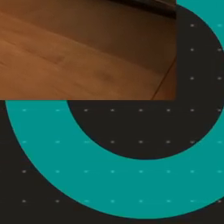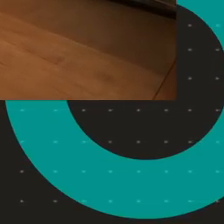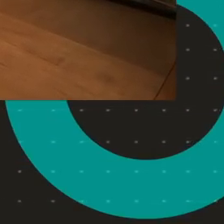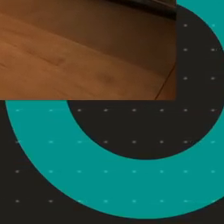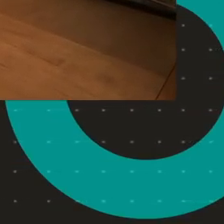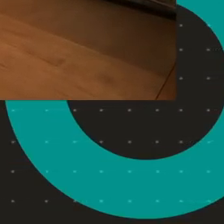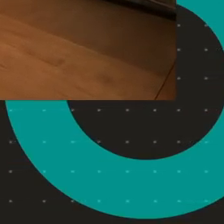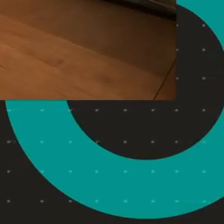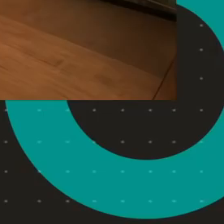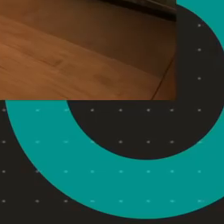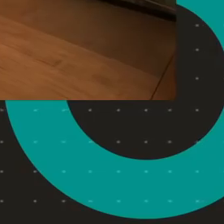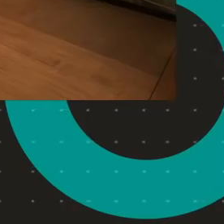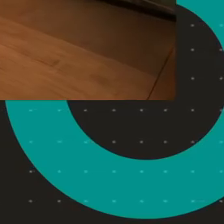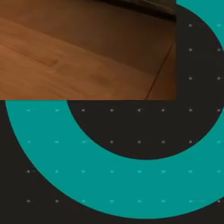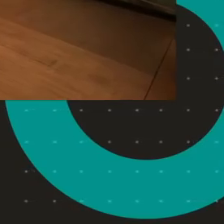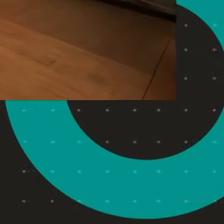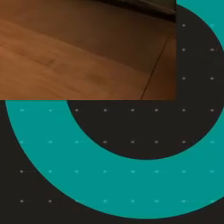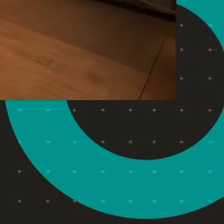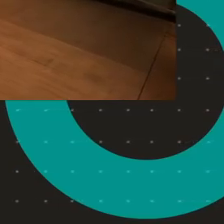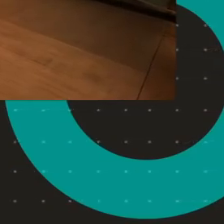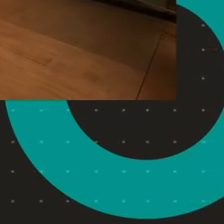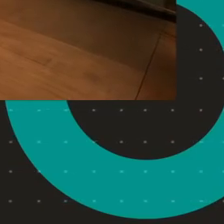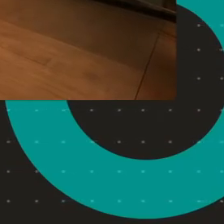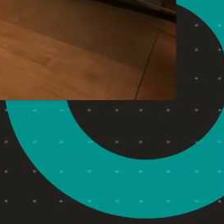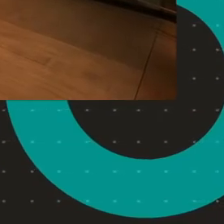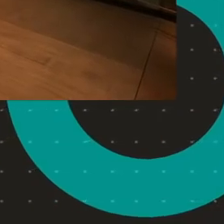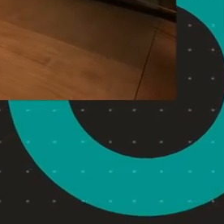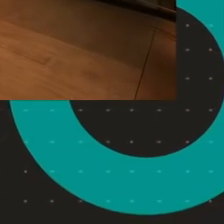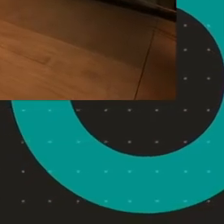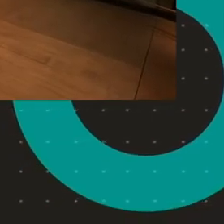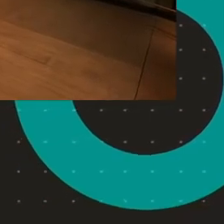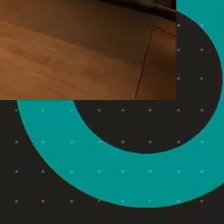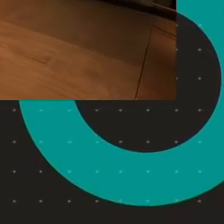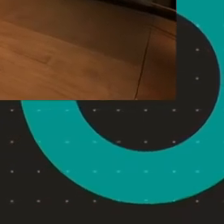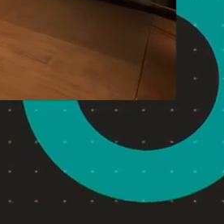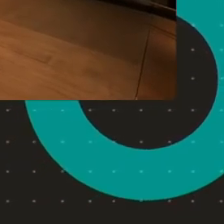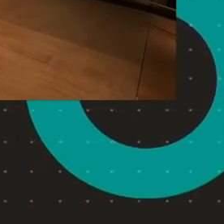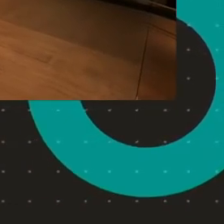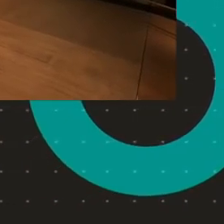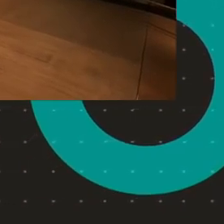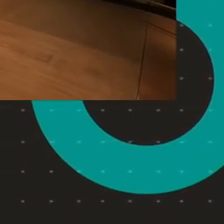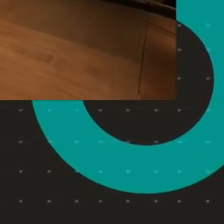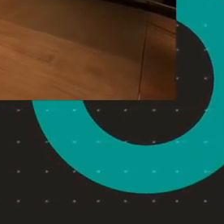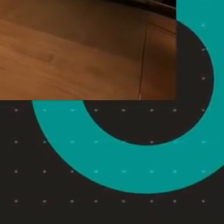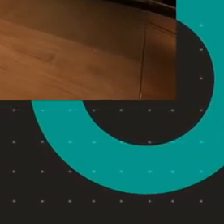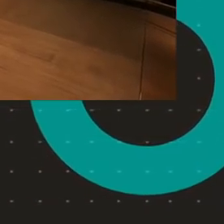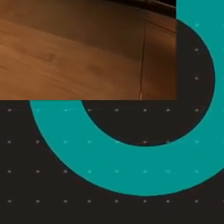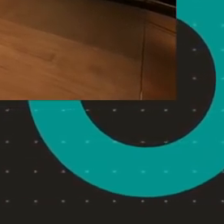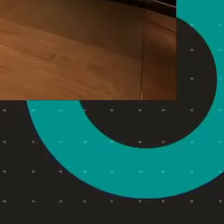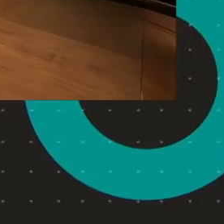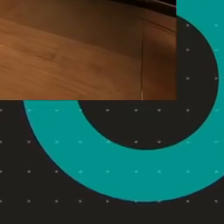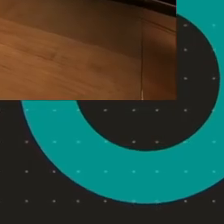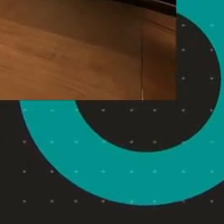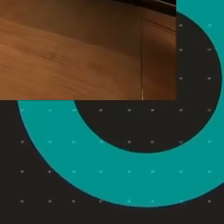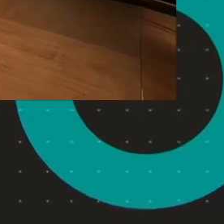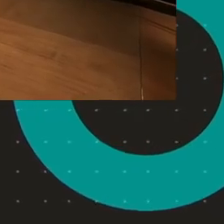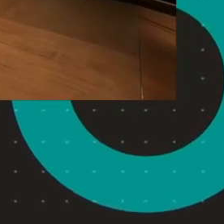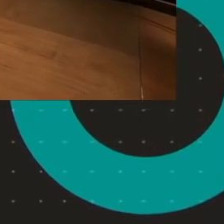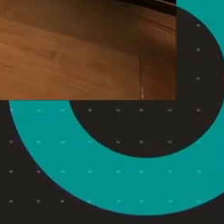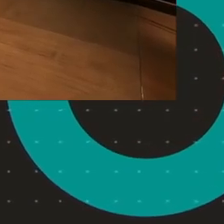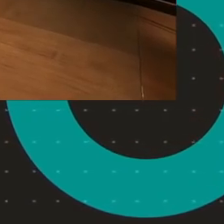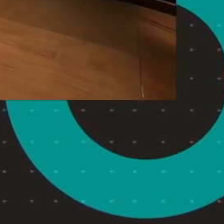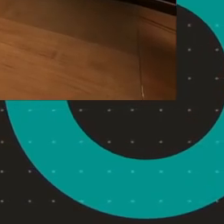Não, é muito difícil a gente buscar, né, dentro dessas memórias e tudo se mexe com o coração da gente, né? Mexe com a